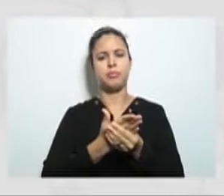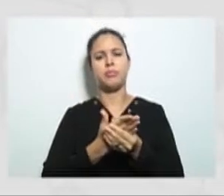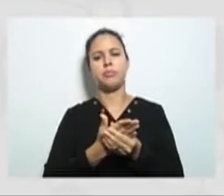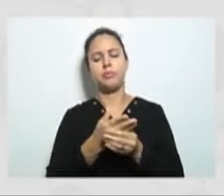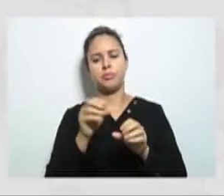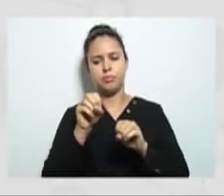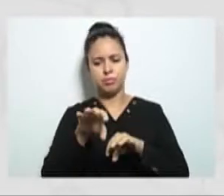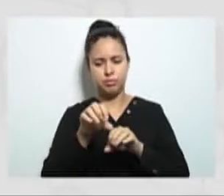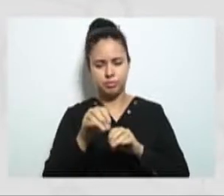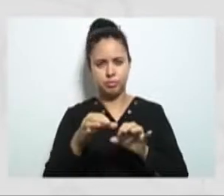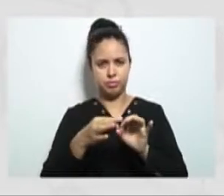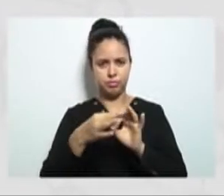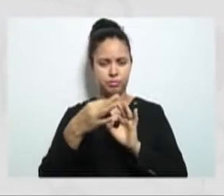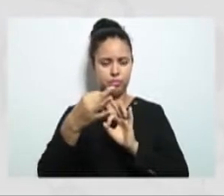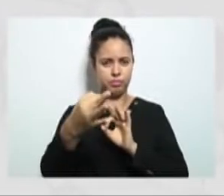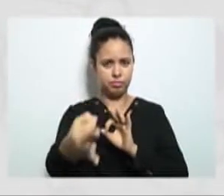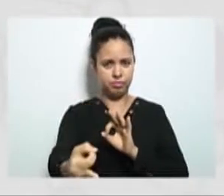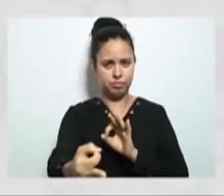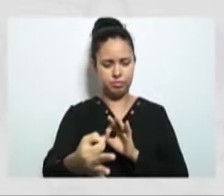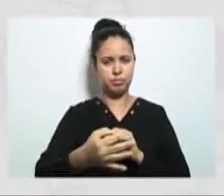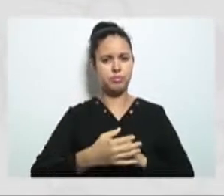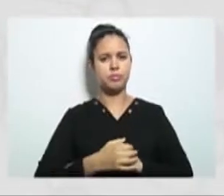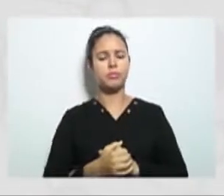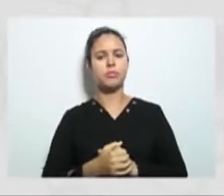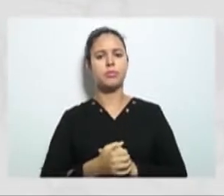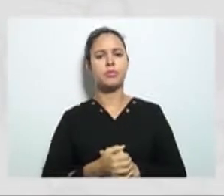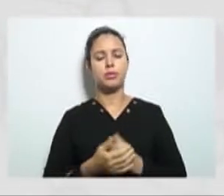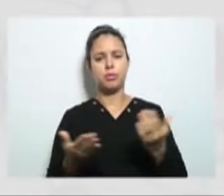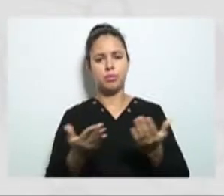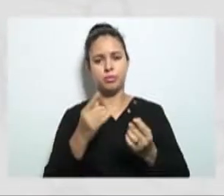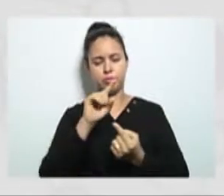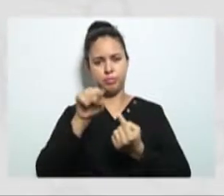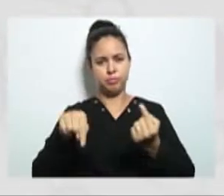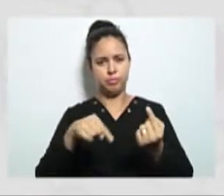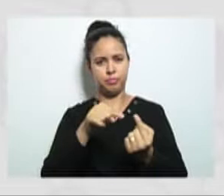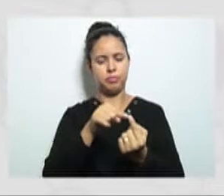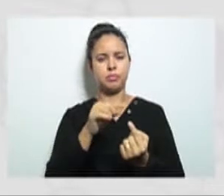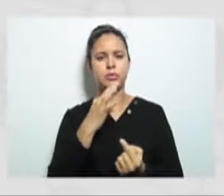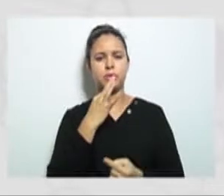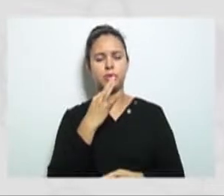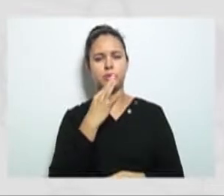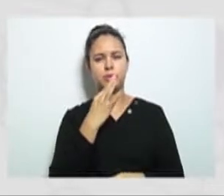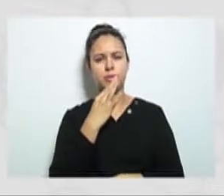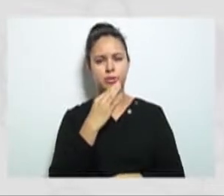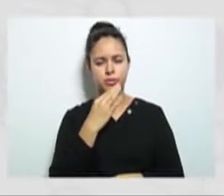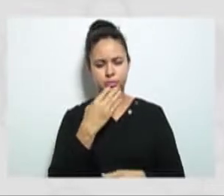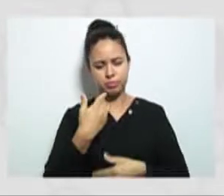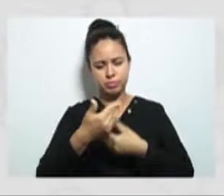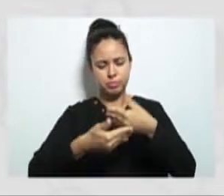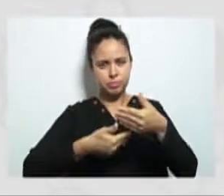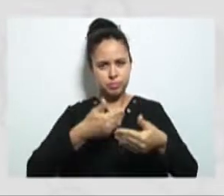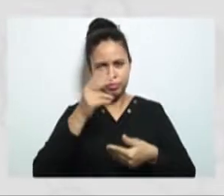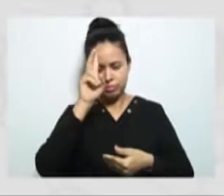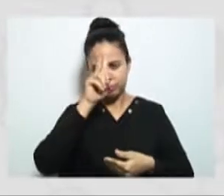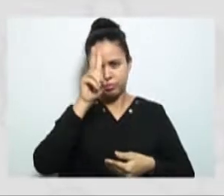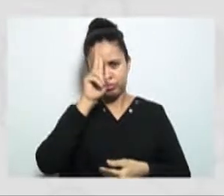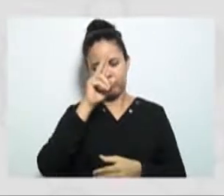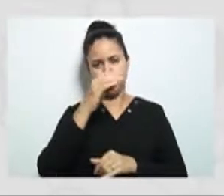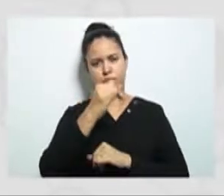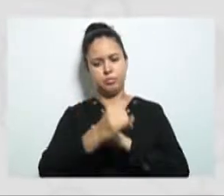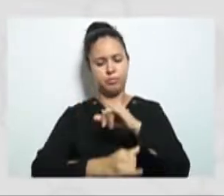à distância, tá, gente? Os nossos objetivos de hoje: conhecer o histórico da informática,